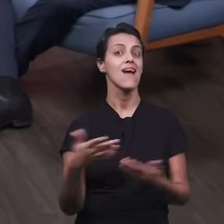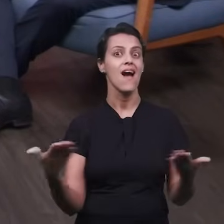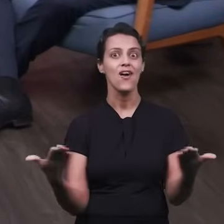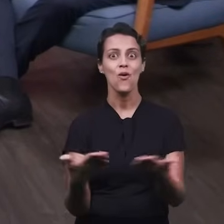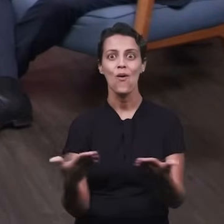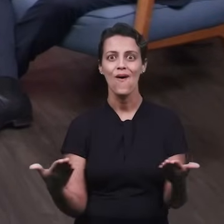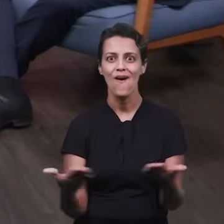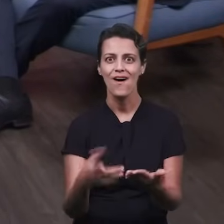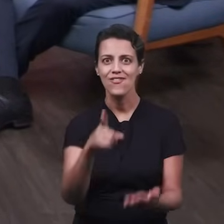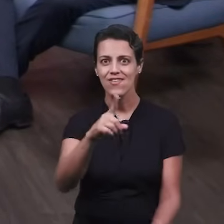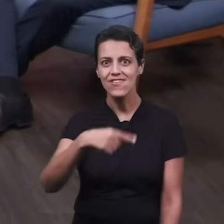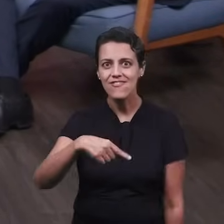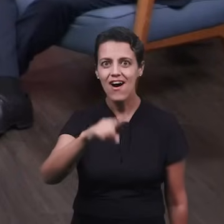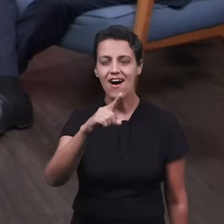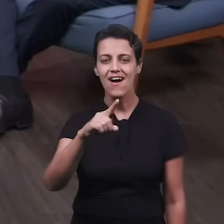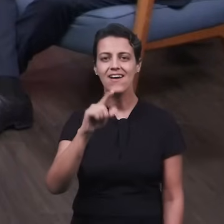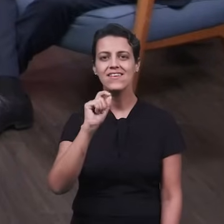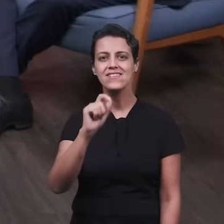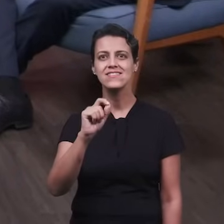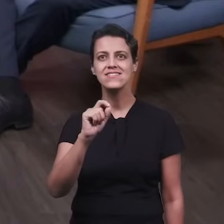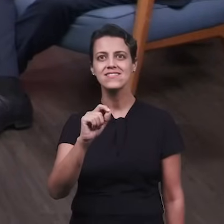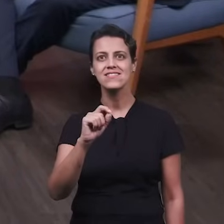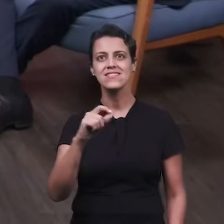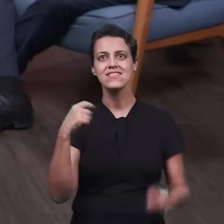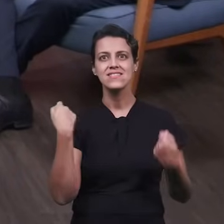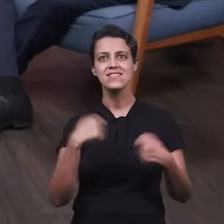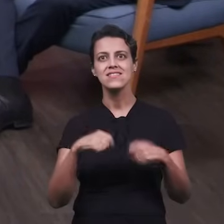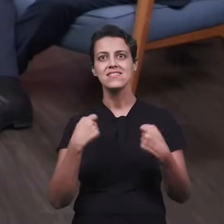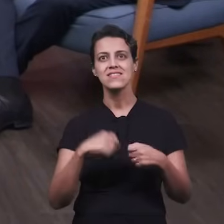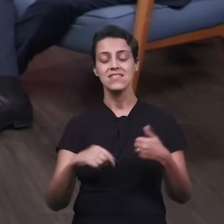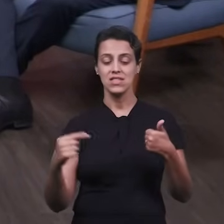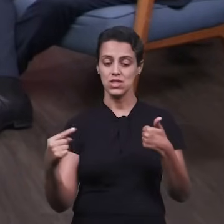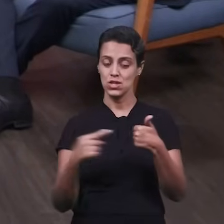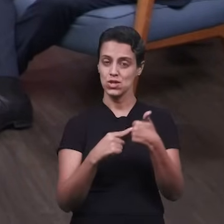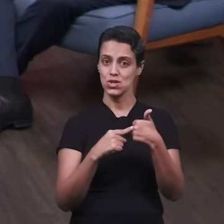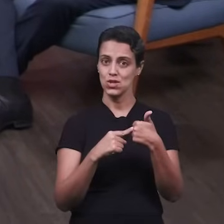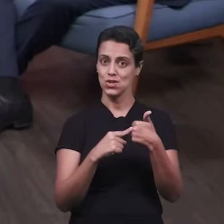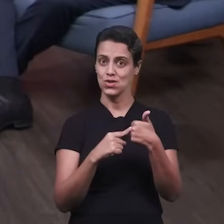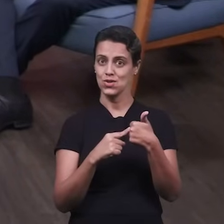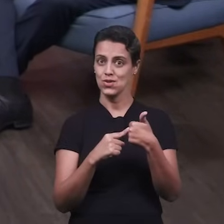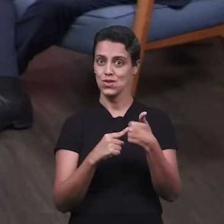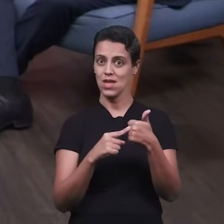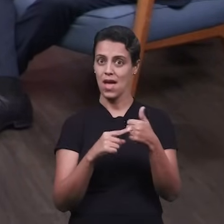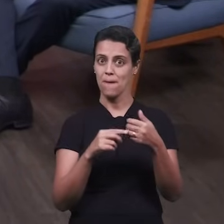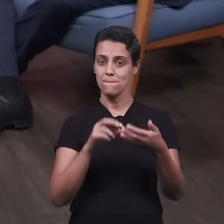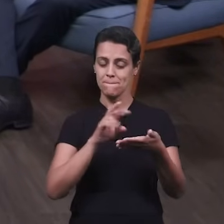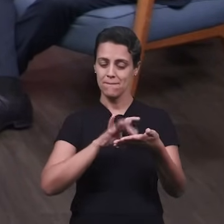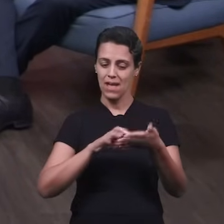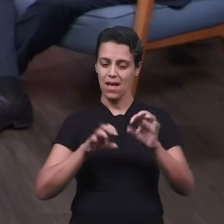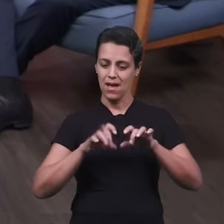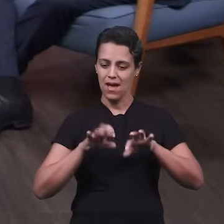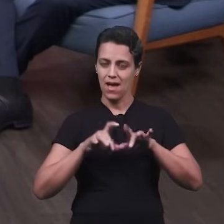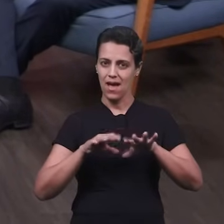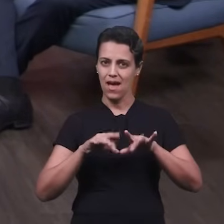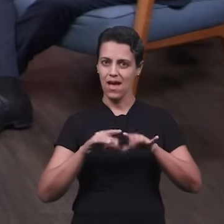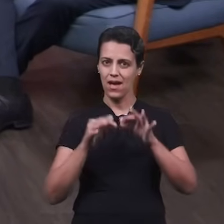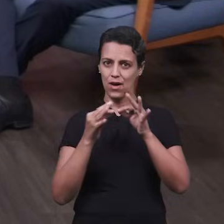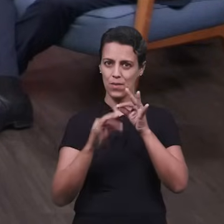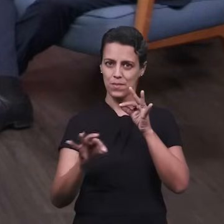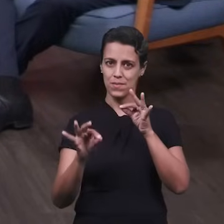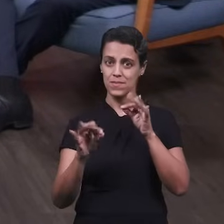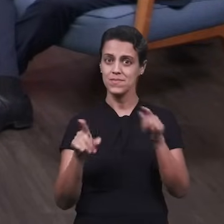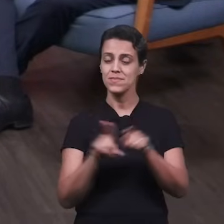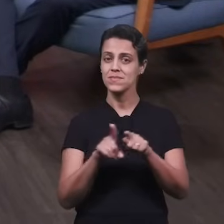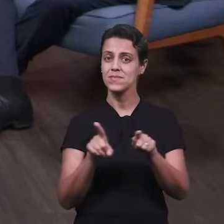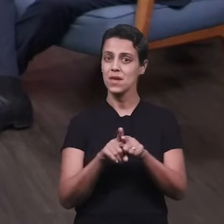fazer agora, inclusive, que a gente chama de C: curta, comente e compartilhe. Então você pode fazer